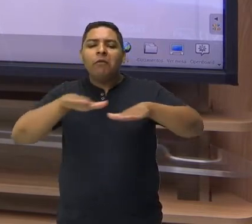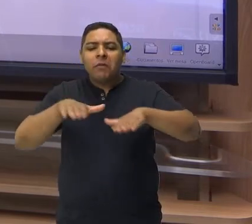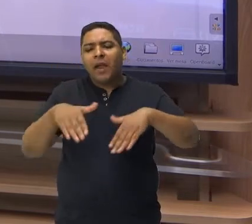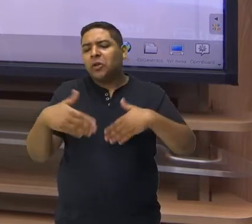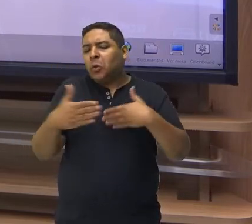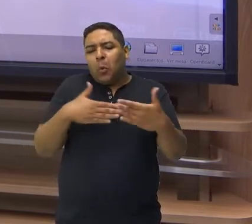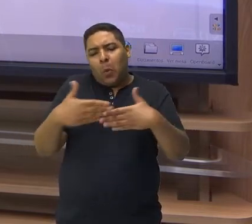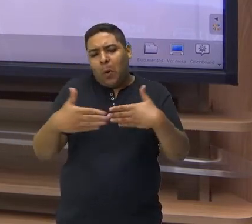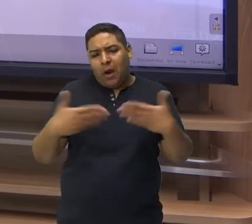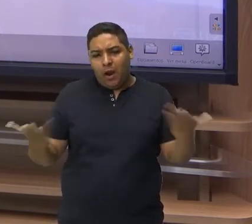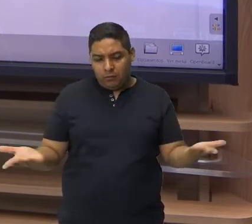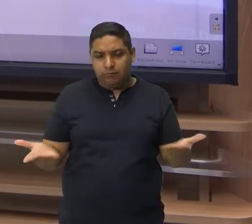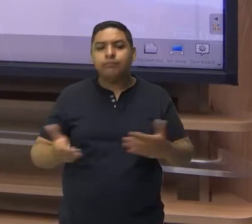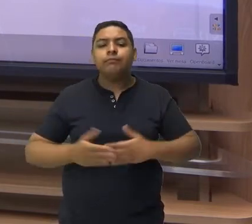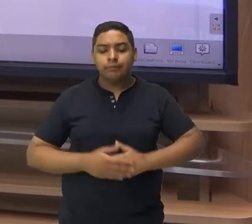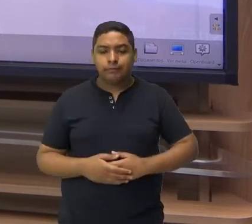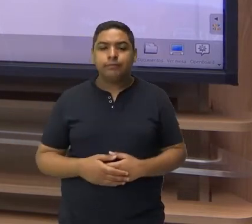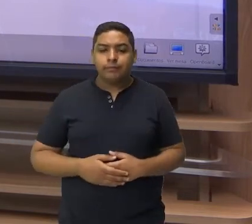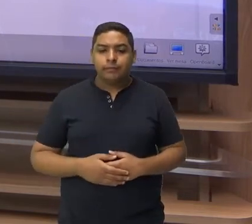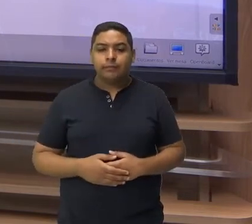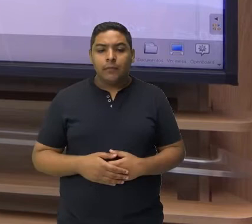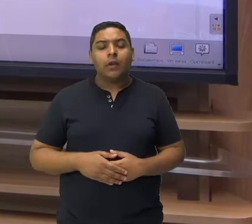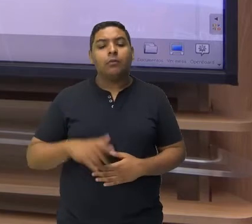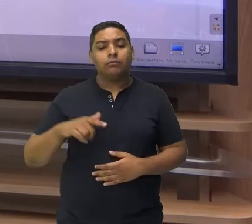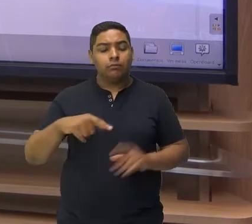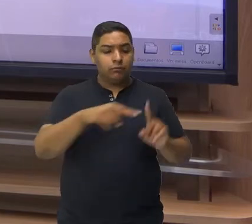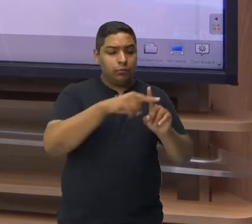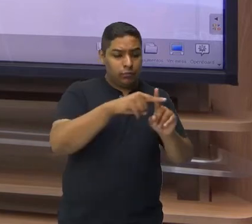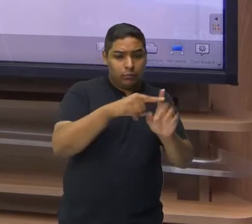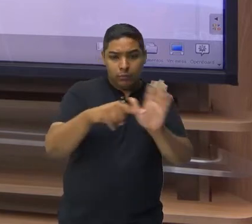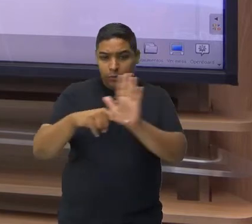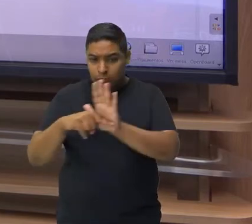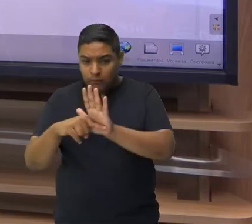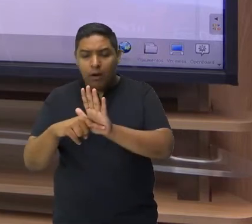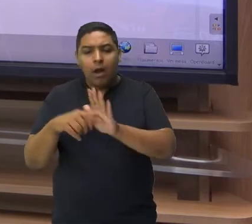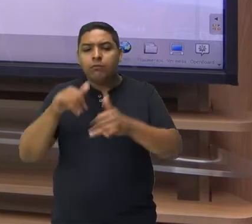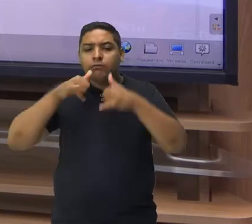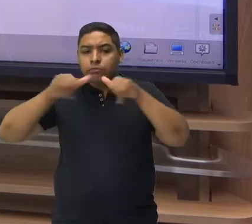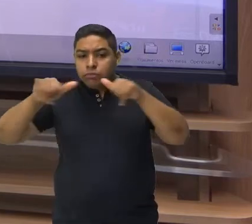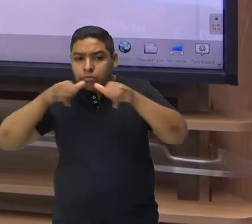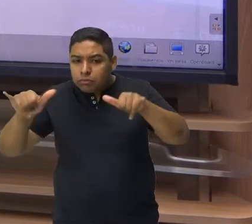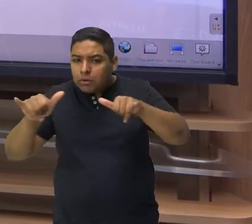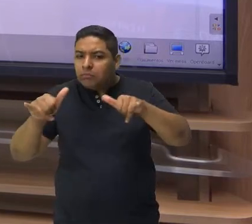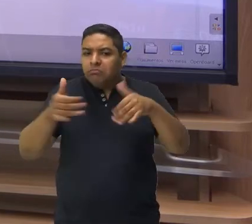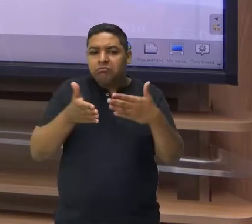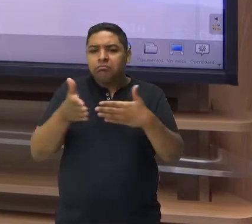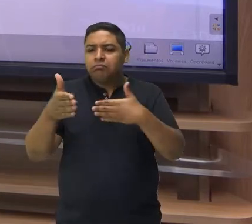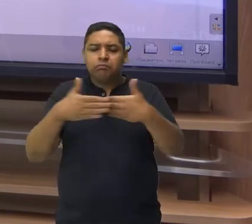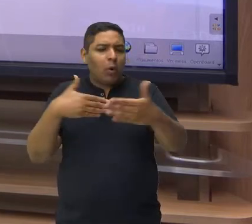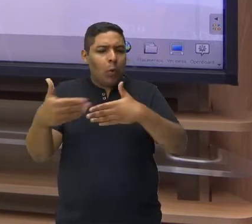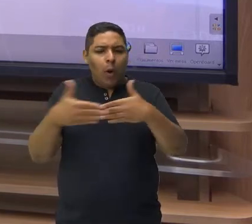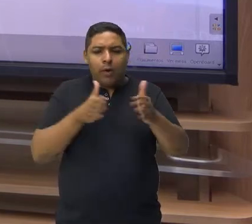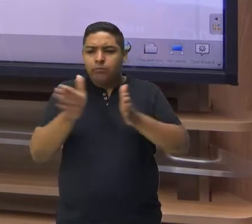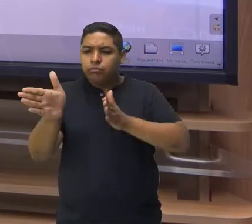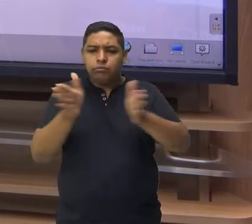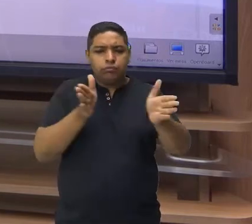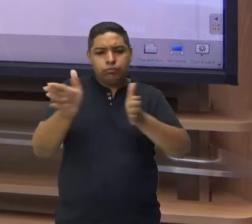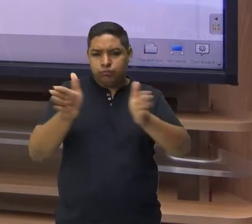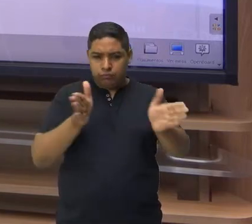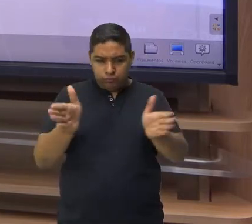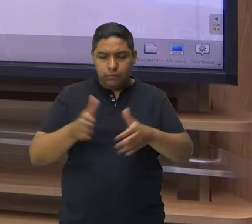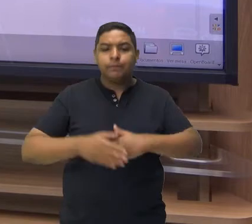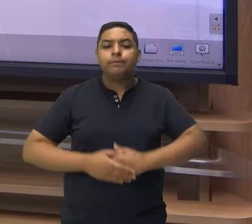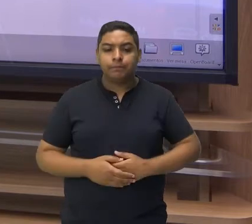tá certo? Ou seja, as cargas estão ali transladando para qualquer dos pontos desse condutor.